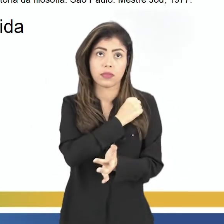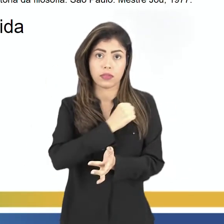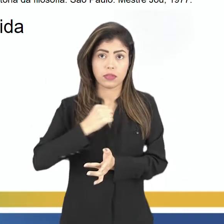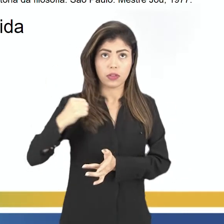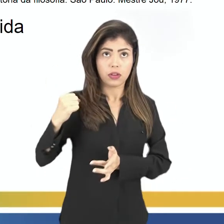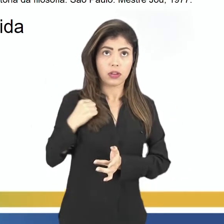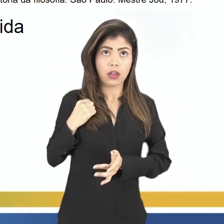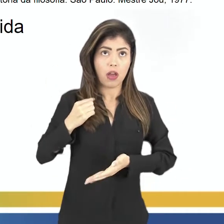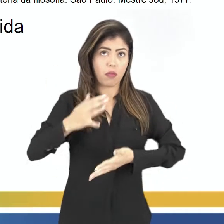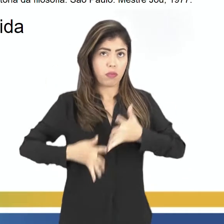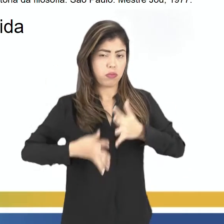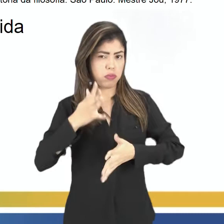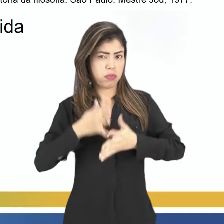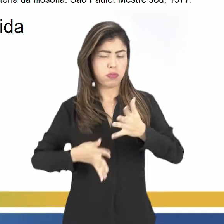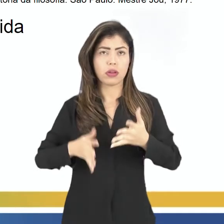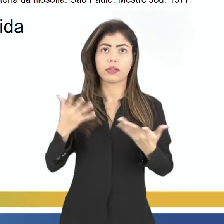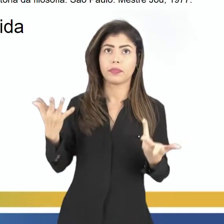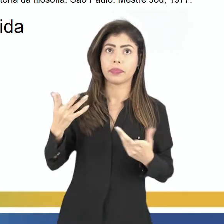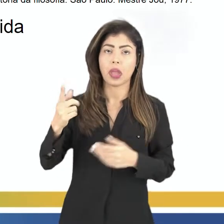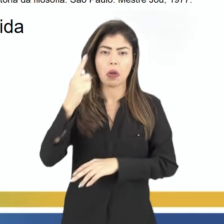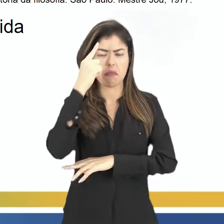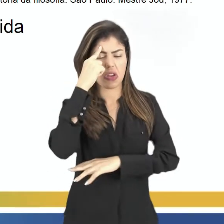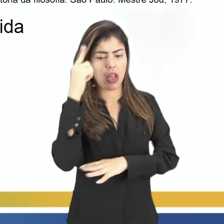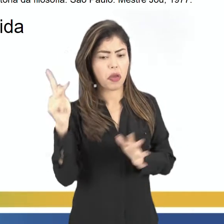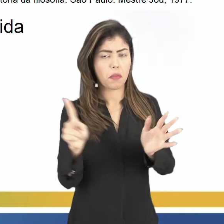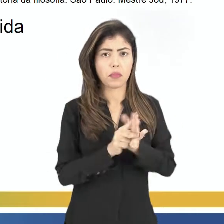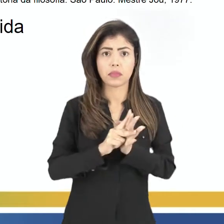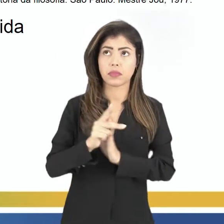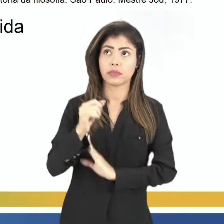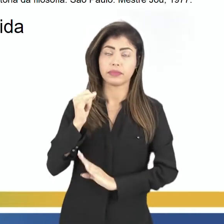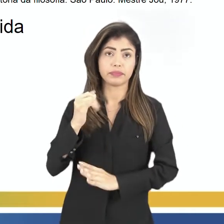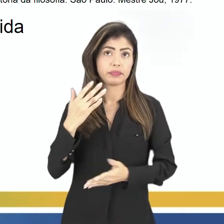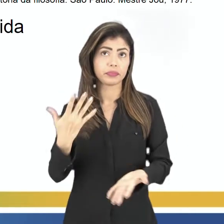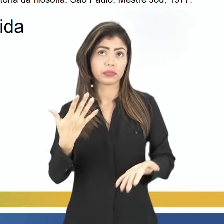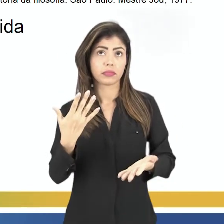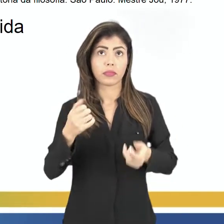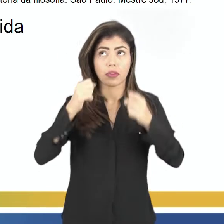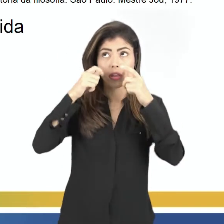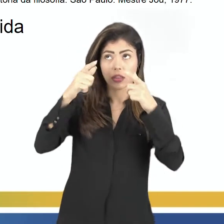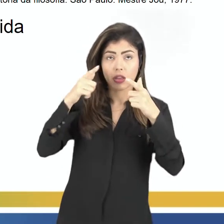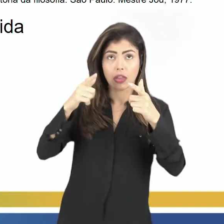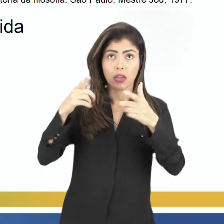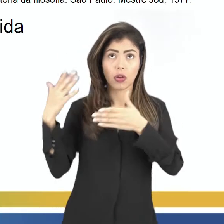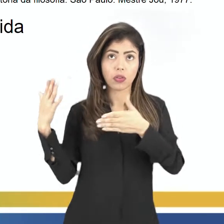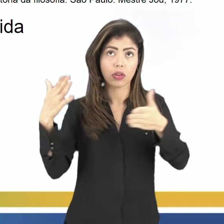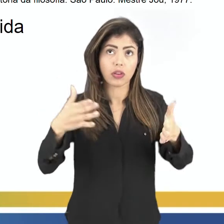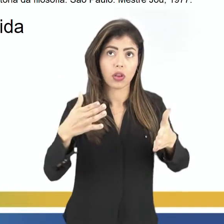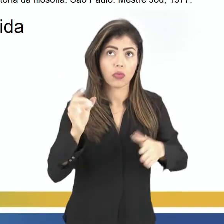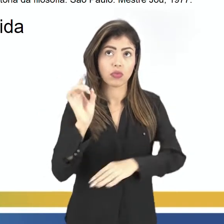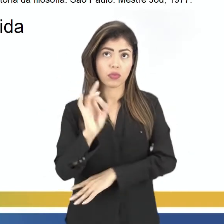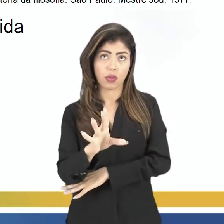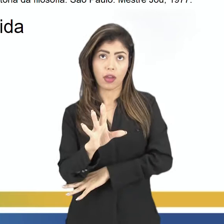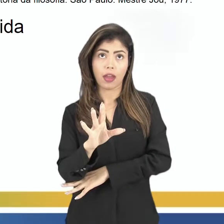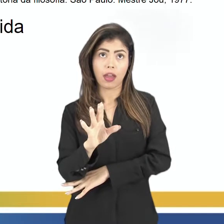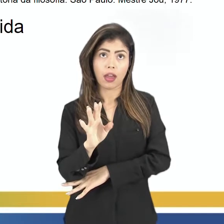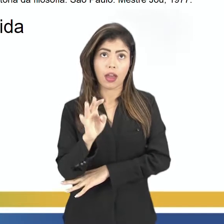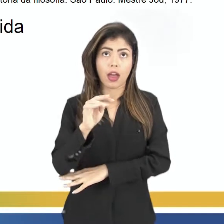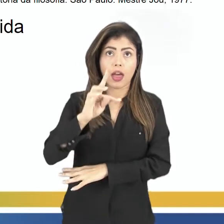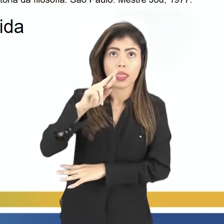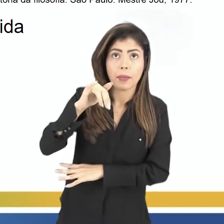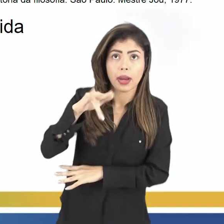e embaraça, leva a refletir sobre si mesmo, a imprimir à atenção uma direção incomum. Os temperamentais,